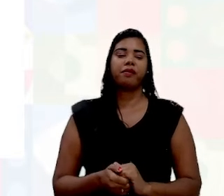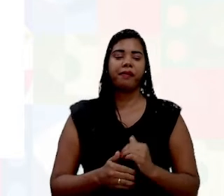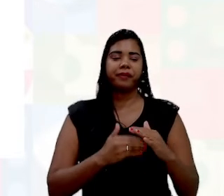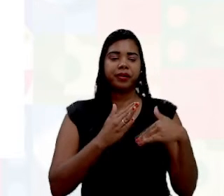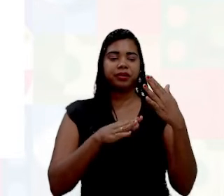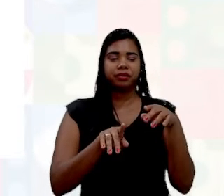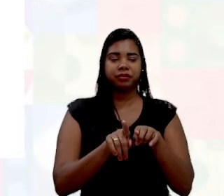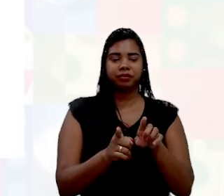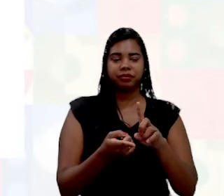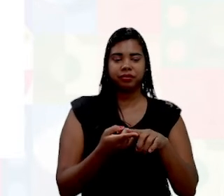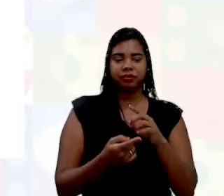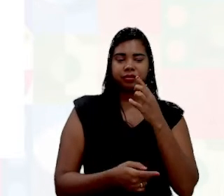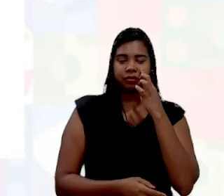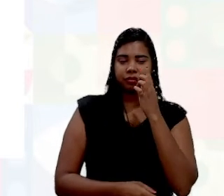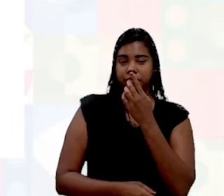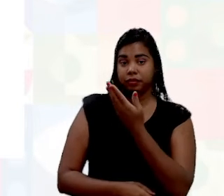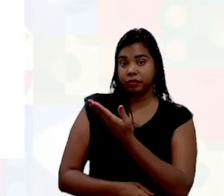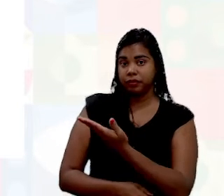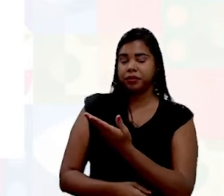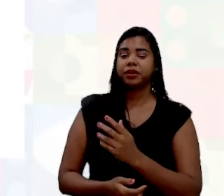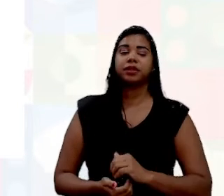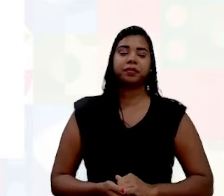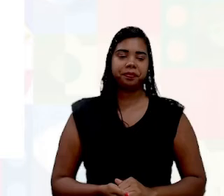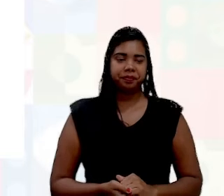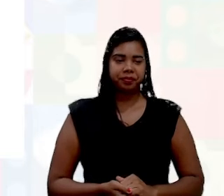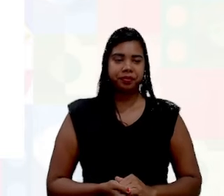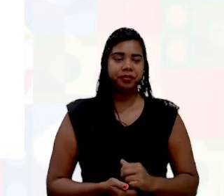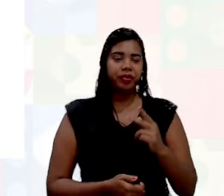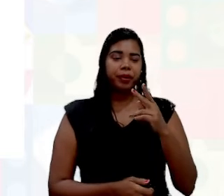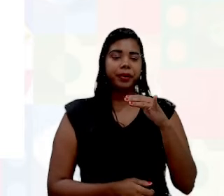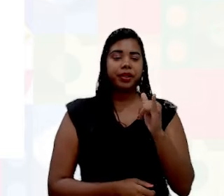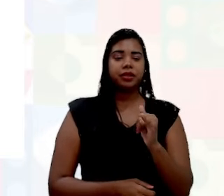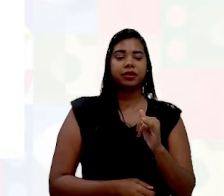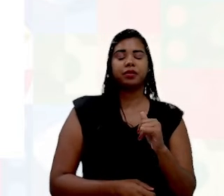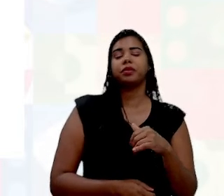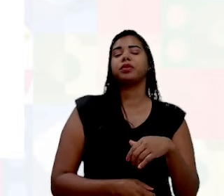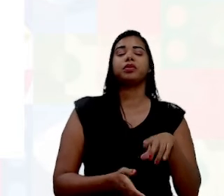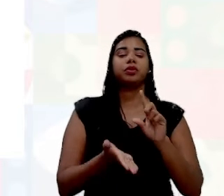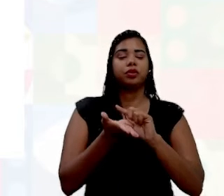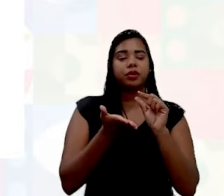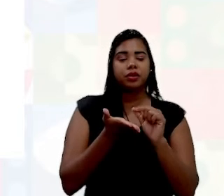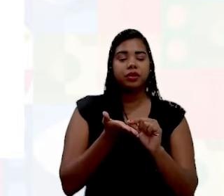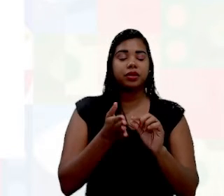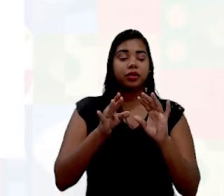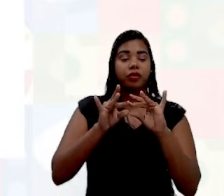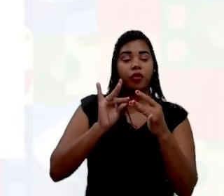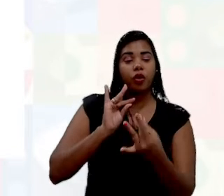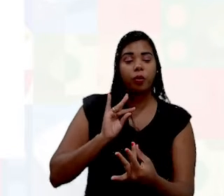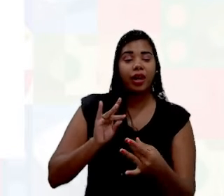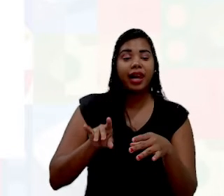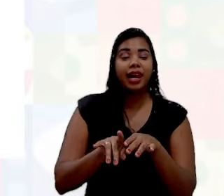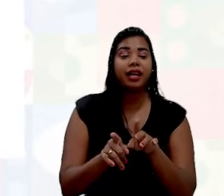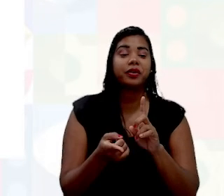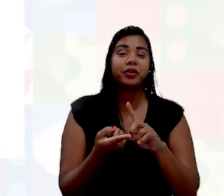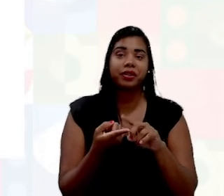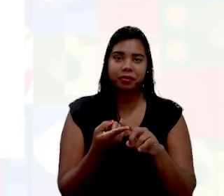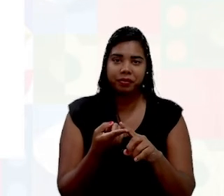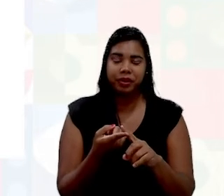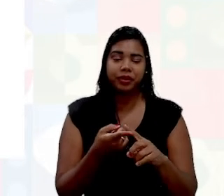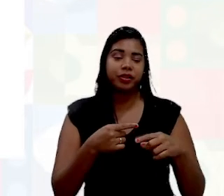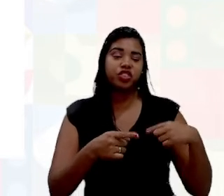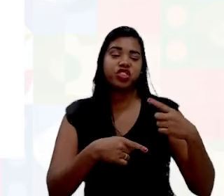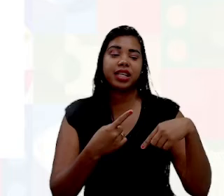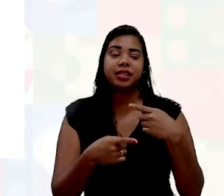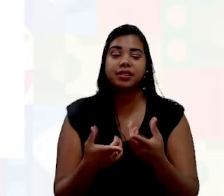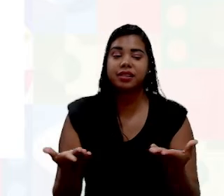né? Que é um forms.py, né? E o arquivo no HTML, que é um formulário, ele faz justamente essa